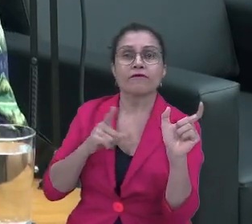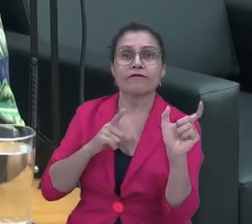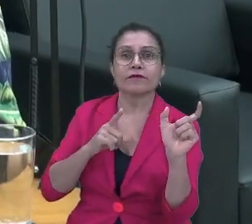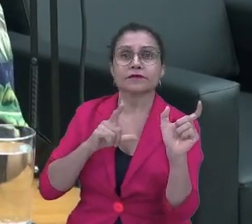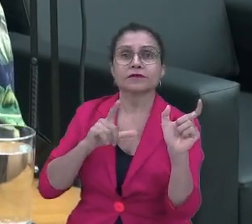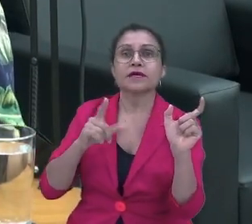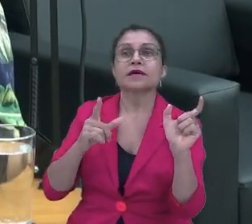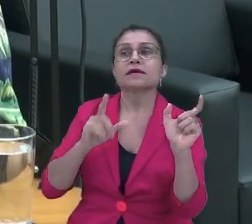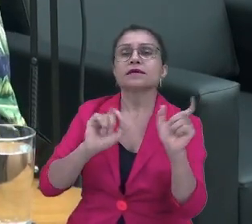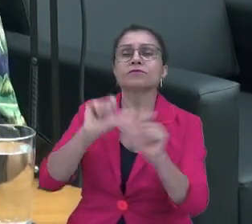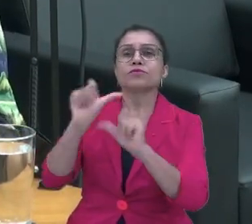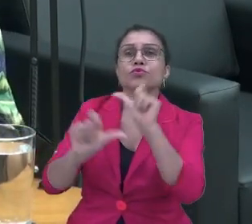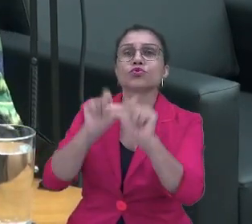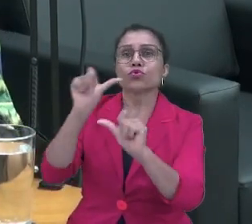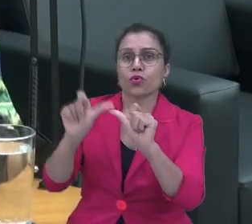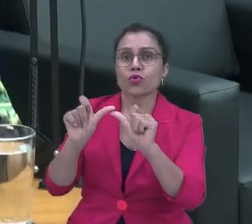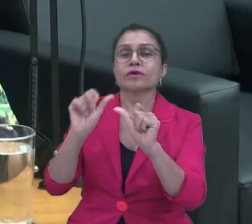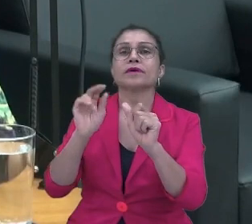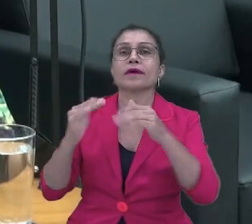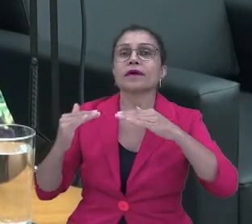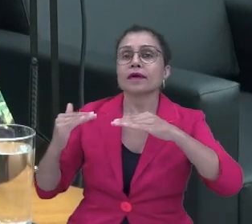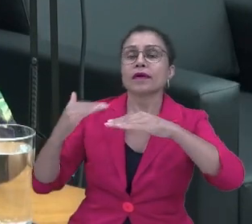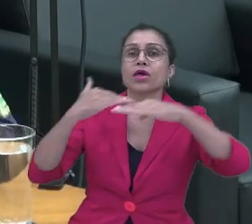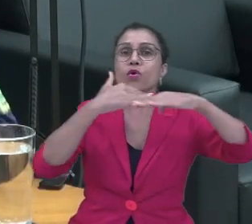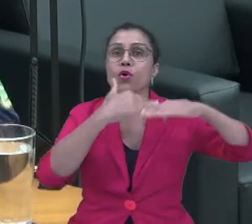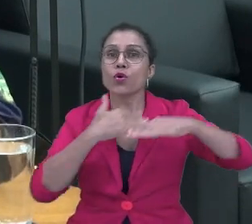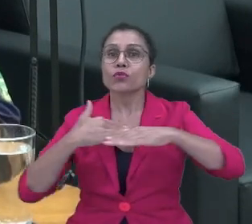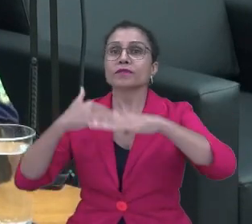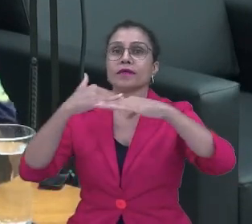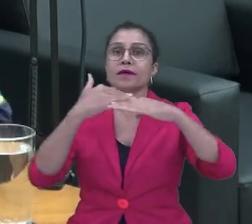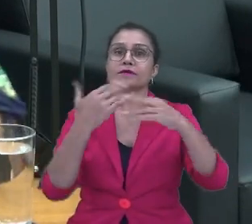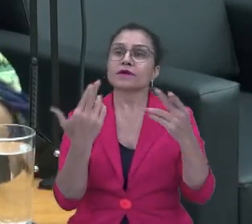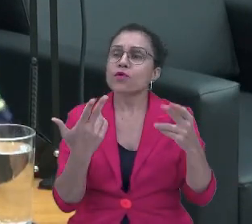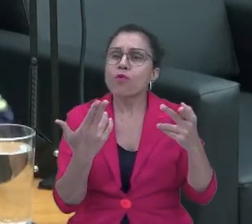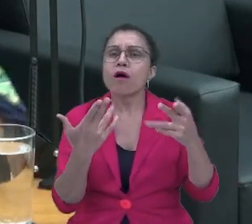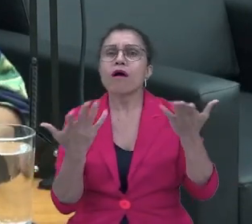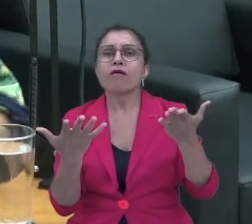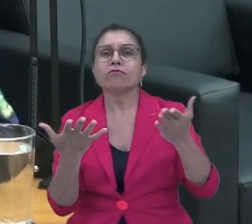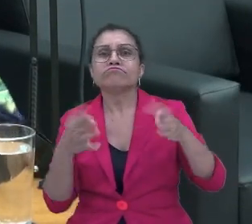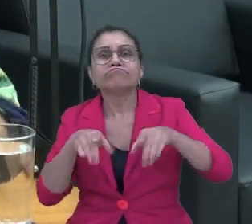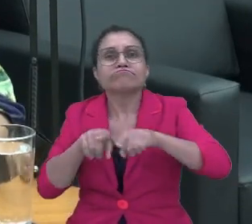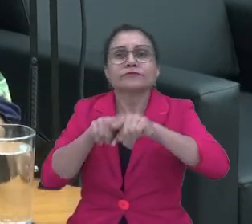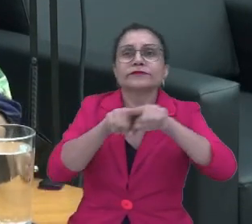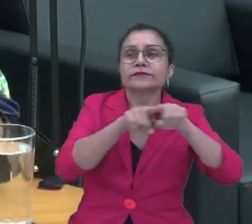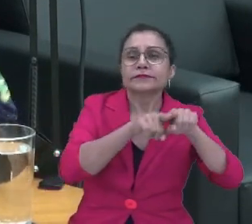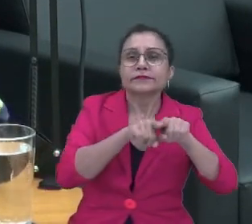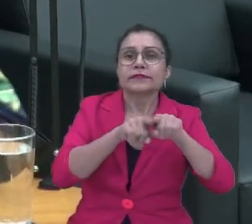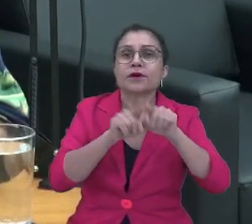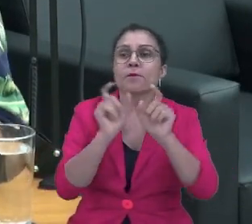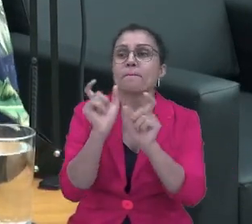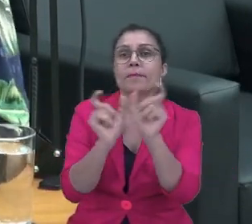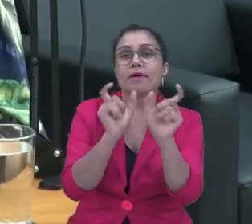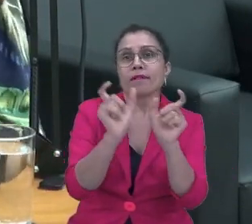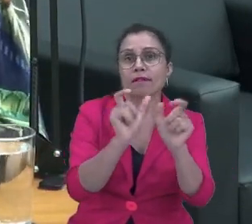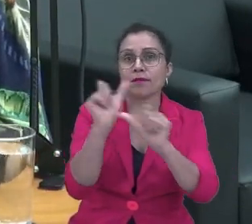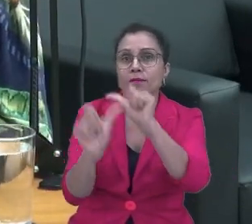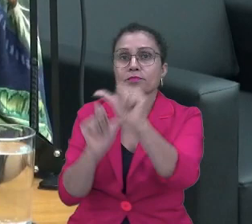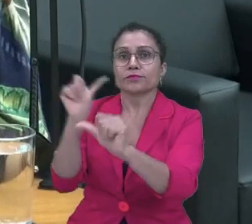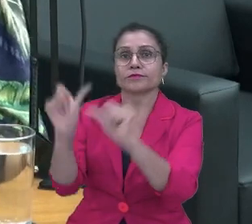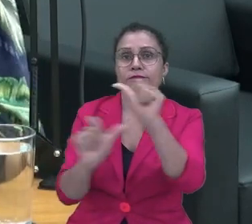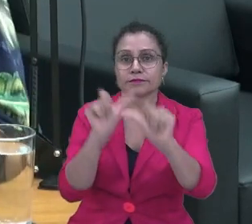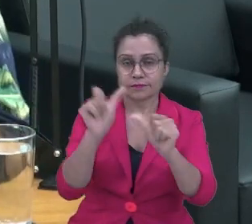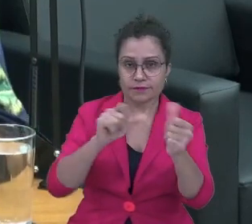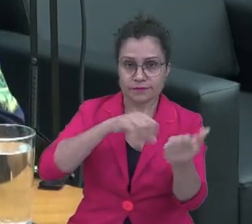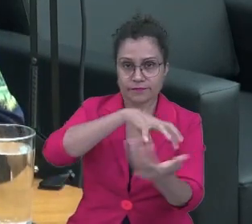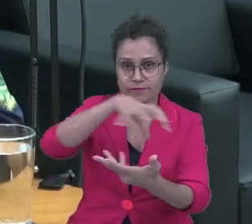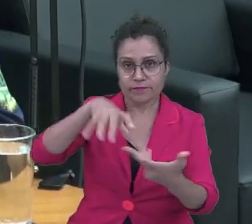chamada igualdade. Quem nós vamos? Igualdade, fraternidade, né? Dentro, que foram as palavras que modificaram através da Revolução